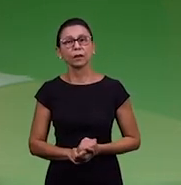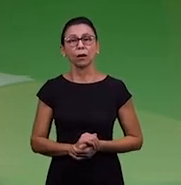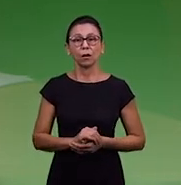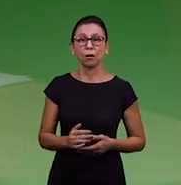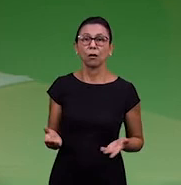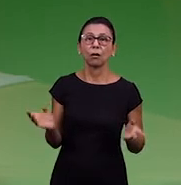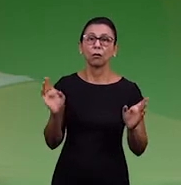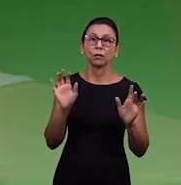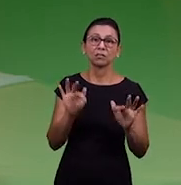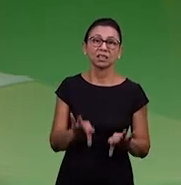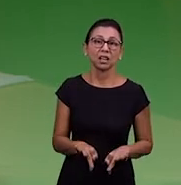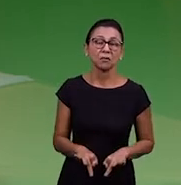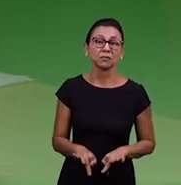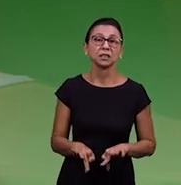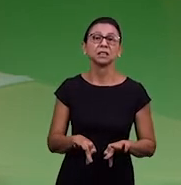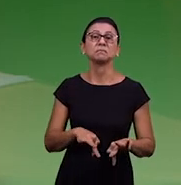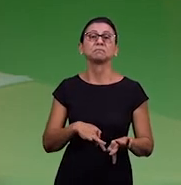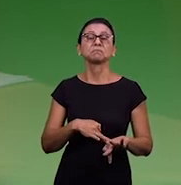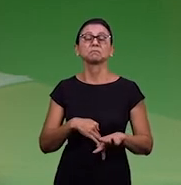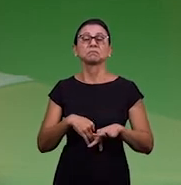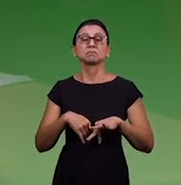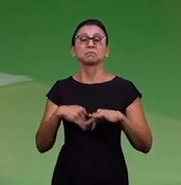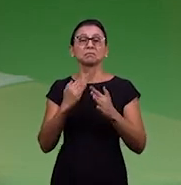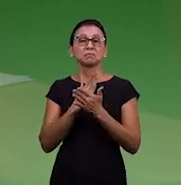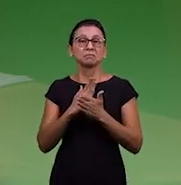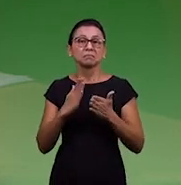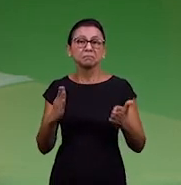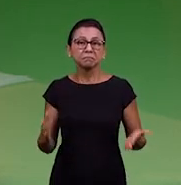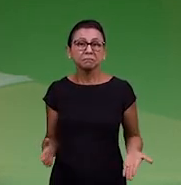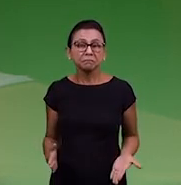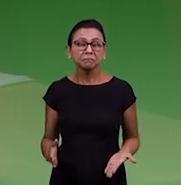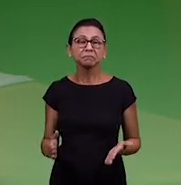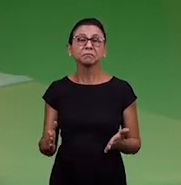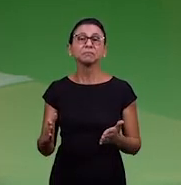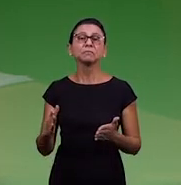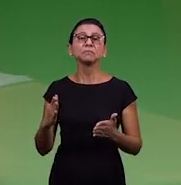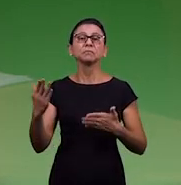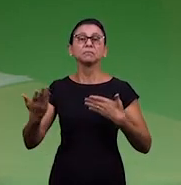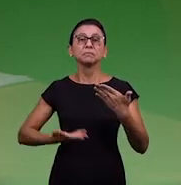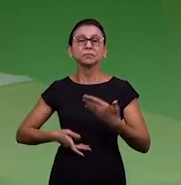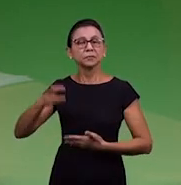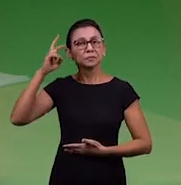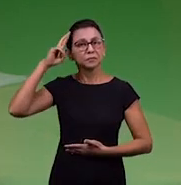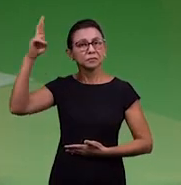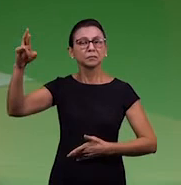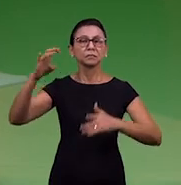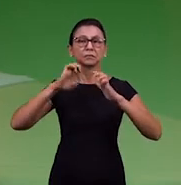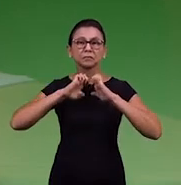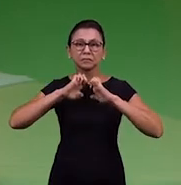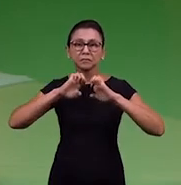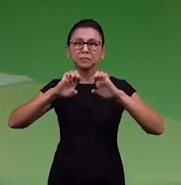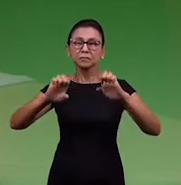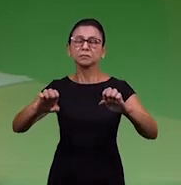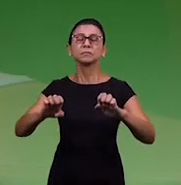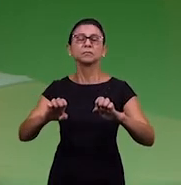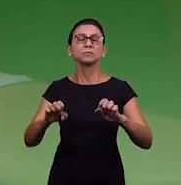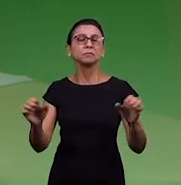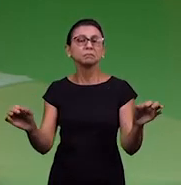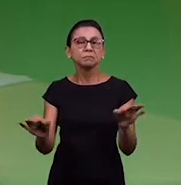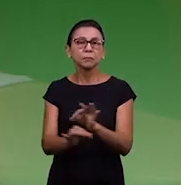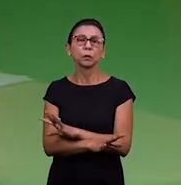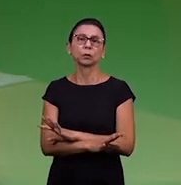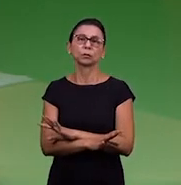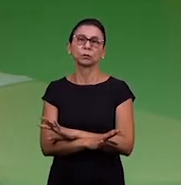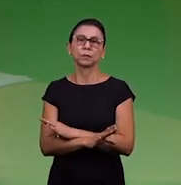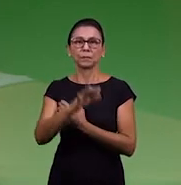a carreira, eu fui até o fim. Abraão foi até o fim. Jesus foi até o fim. Paulo foi até o fim. Acabei a